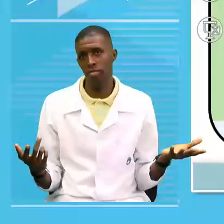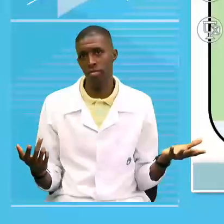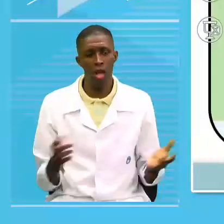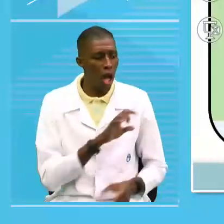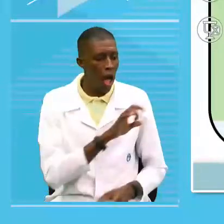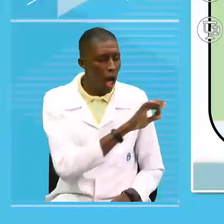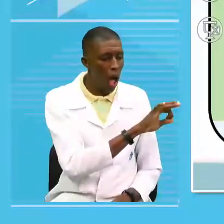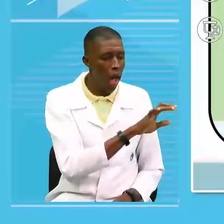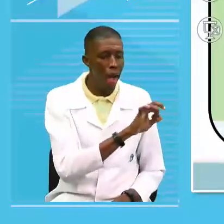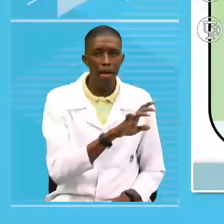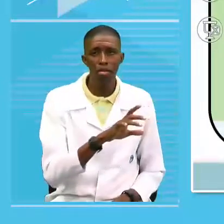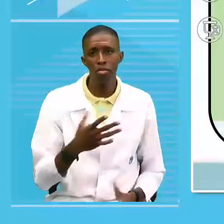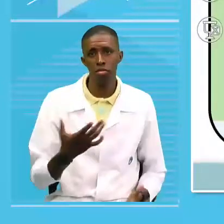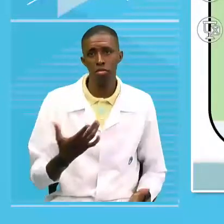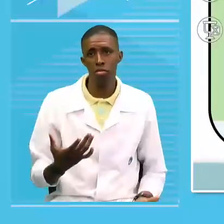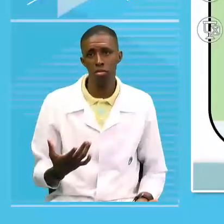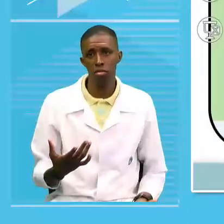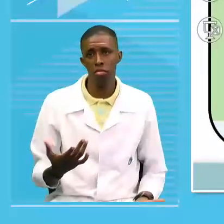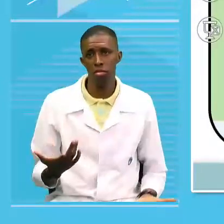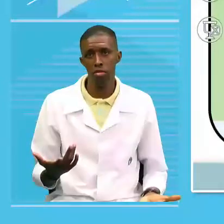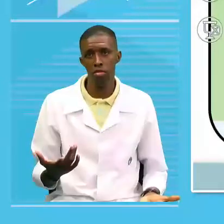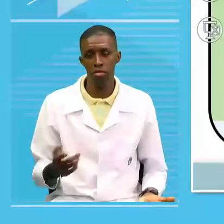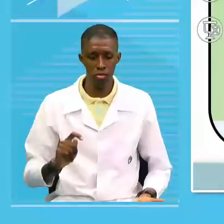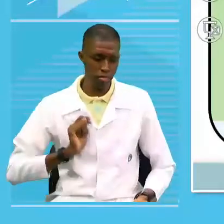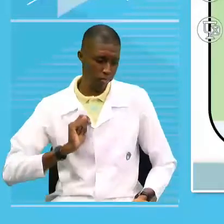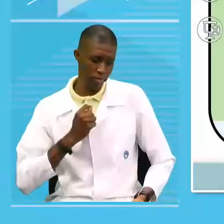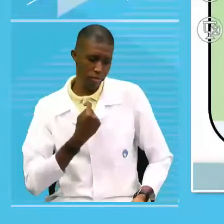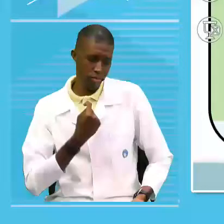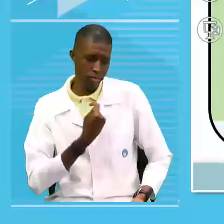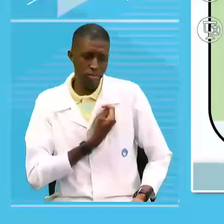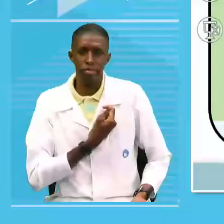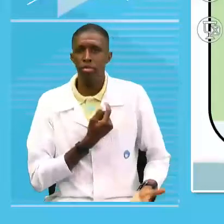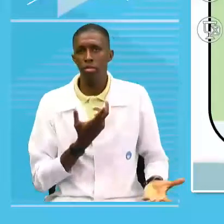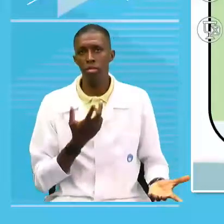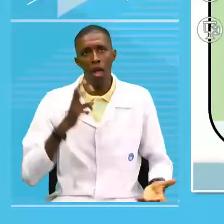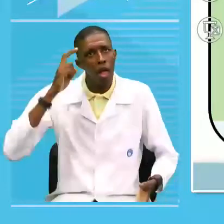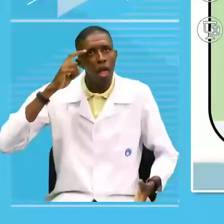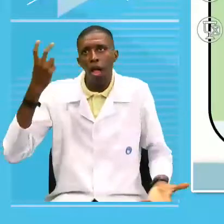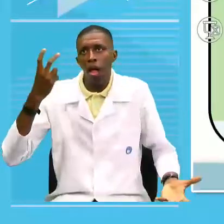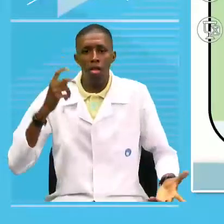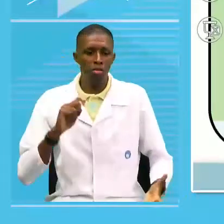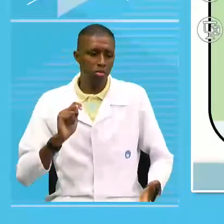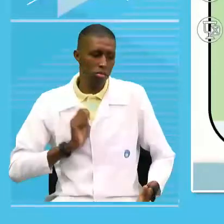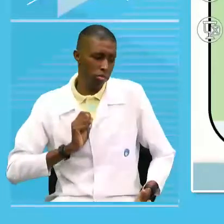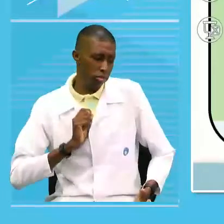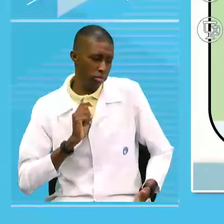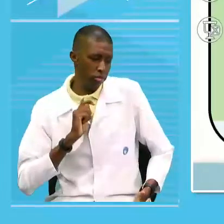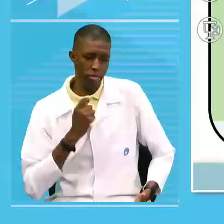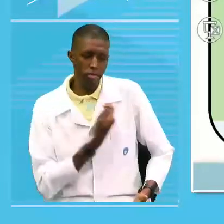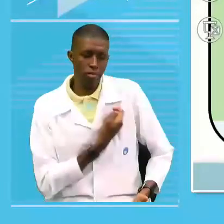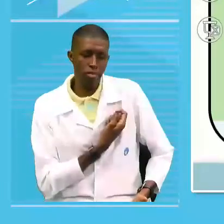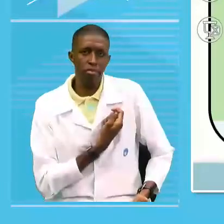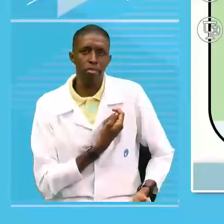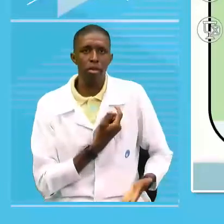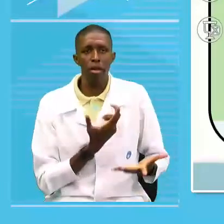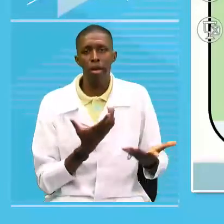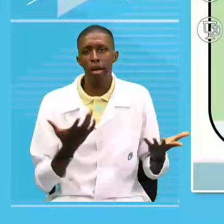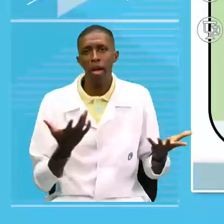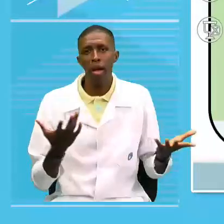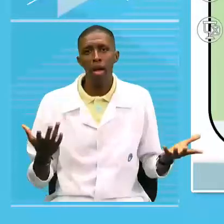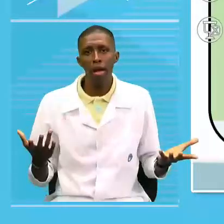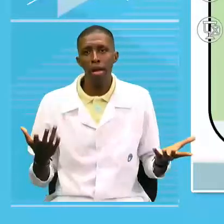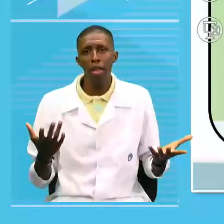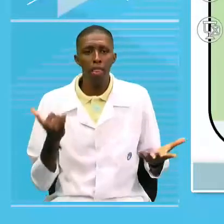como eu quero eu não consigo conviver somente com as pessoas que eu tenho afinidade e com as pessoas que